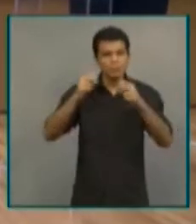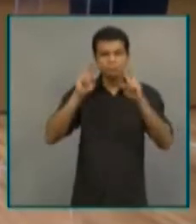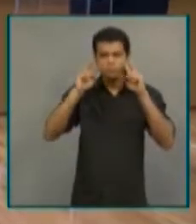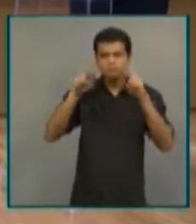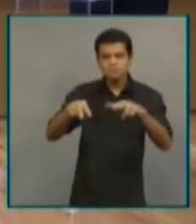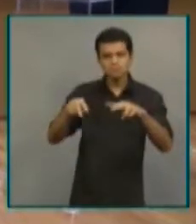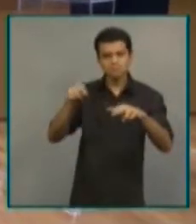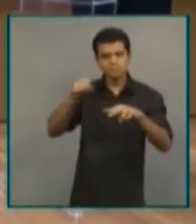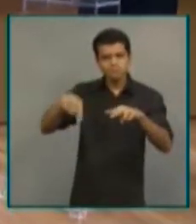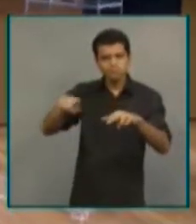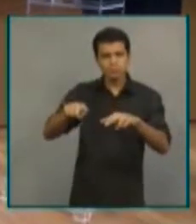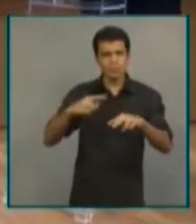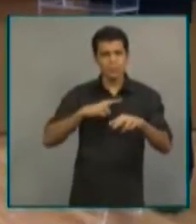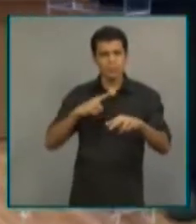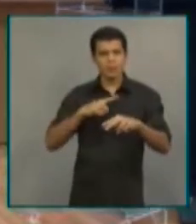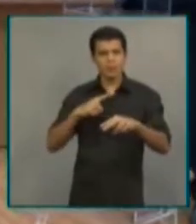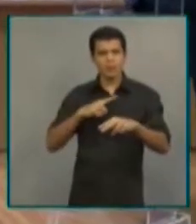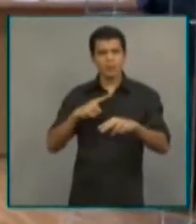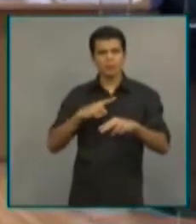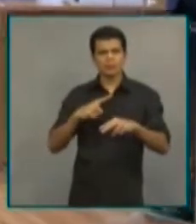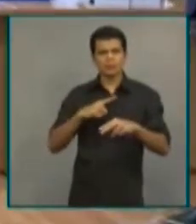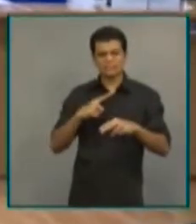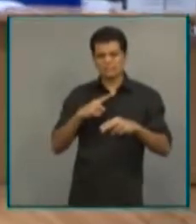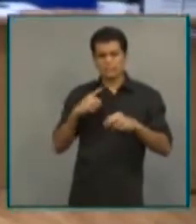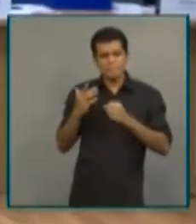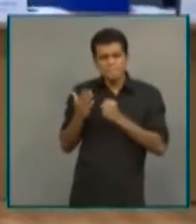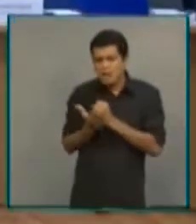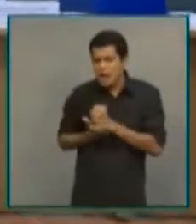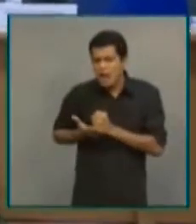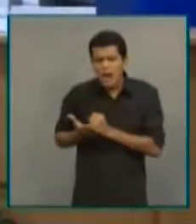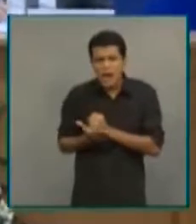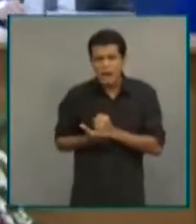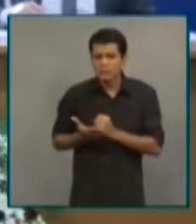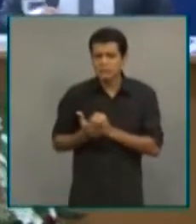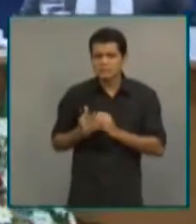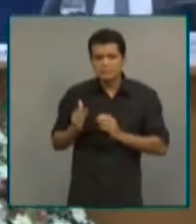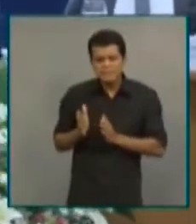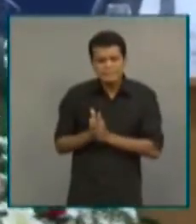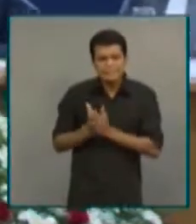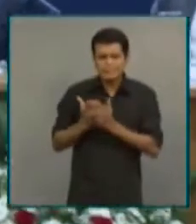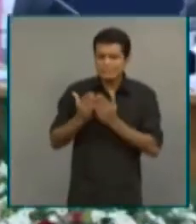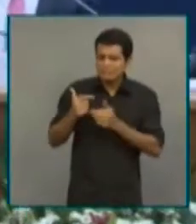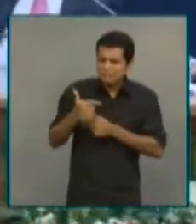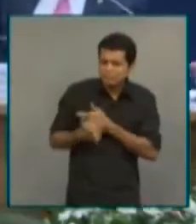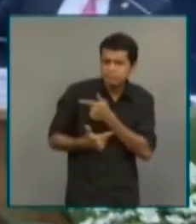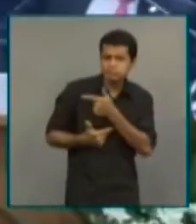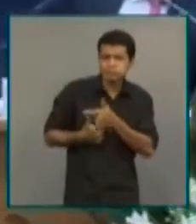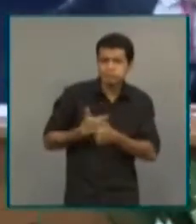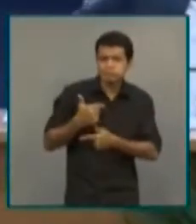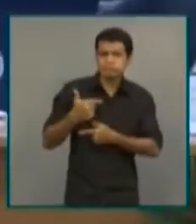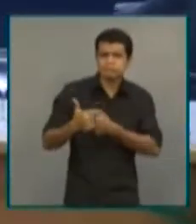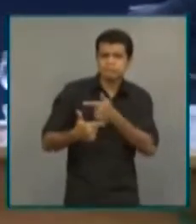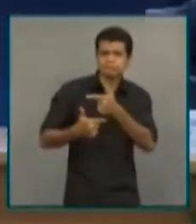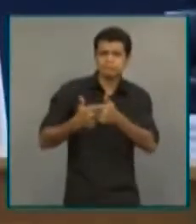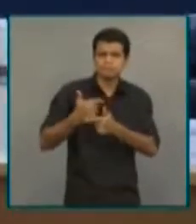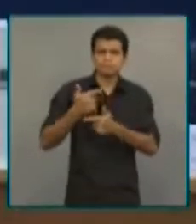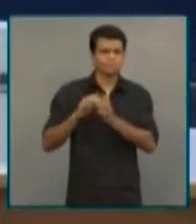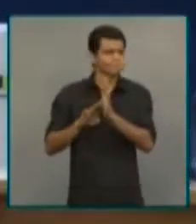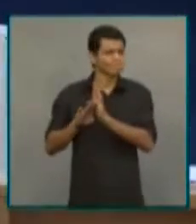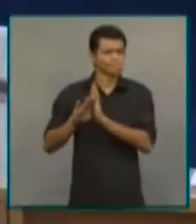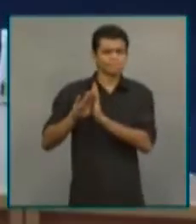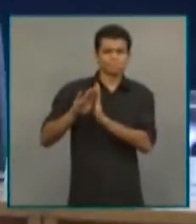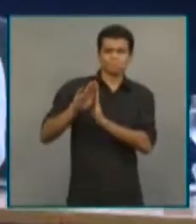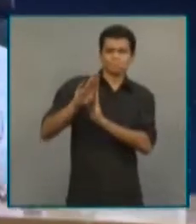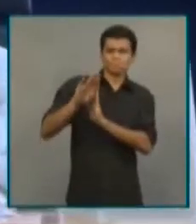passei muito bem, que vim de baixo e que ralei, eu sei o quanto vale e quanto é difícil você